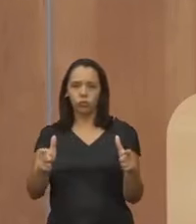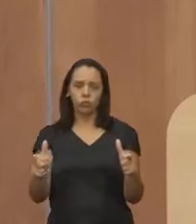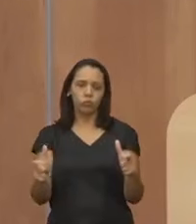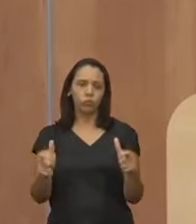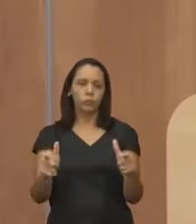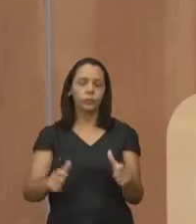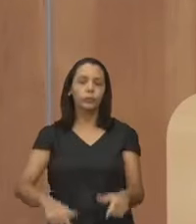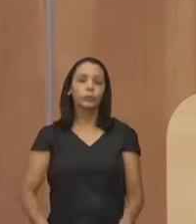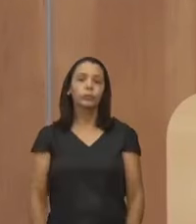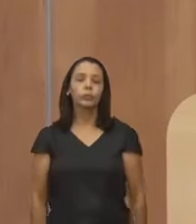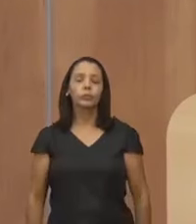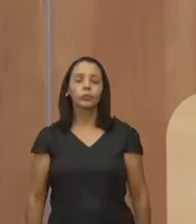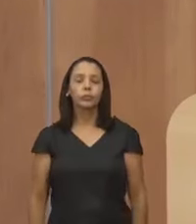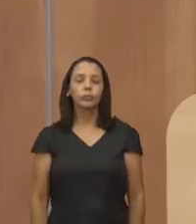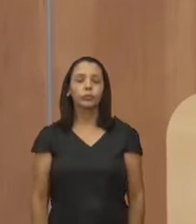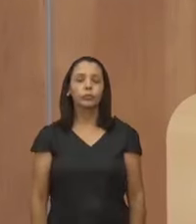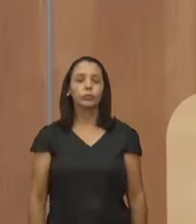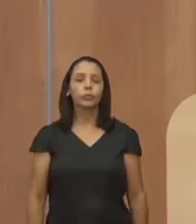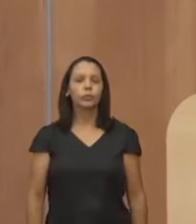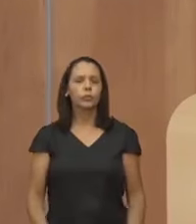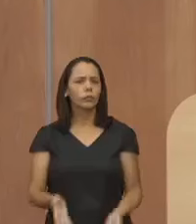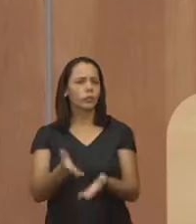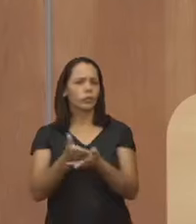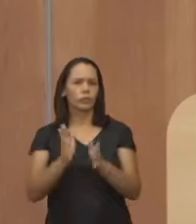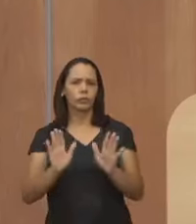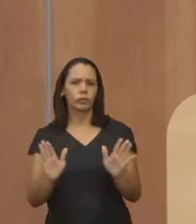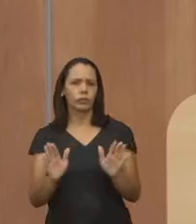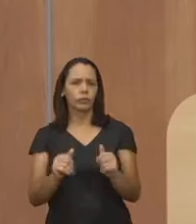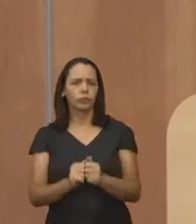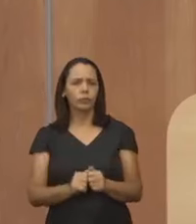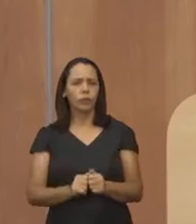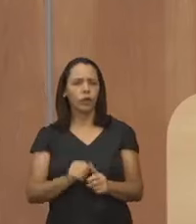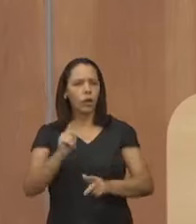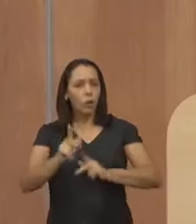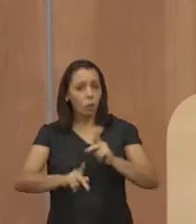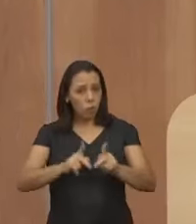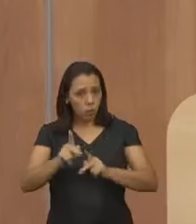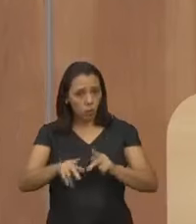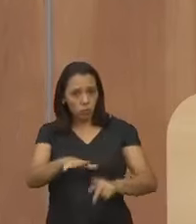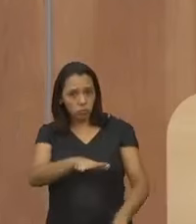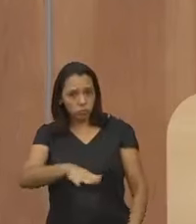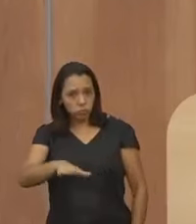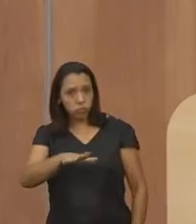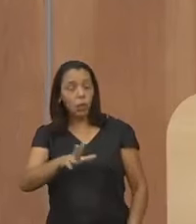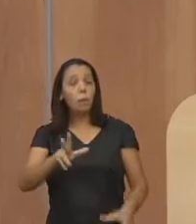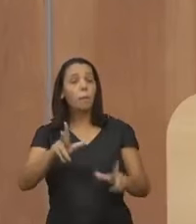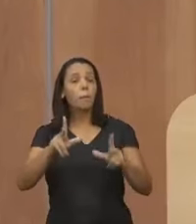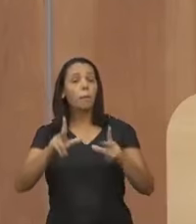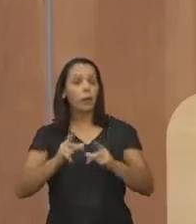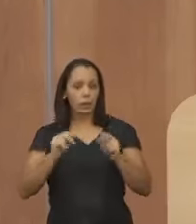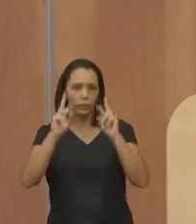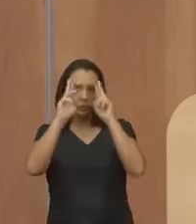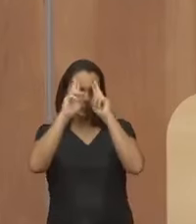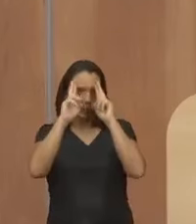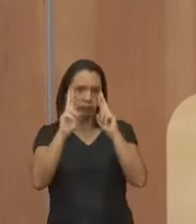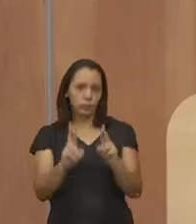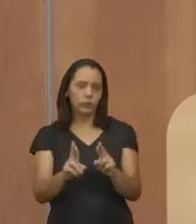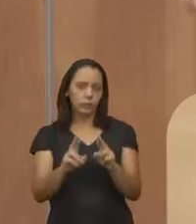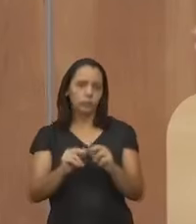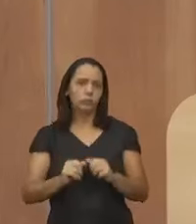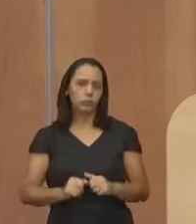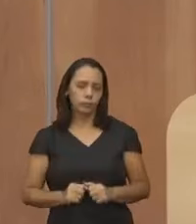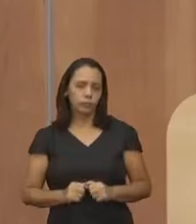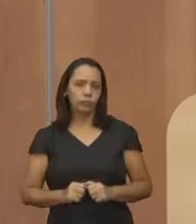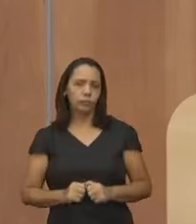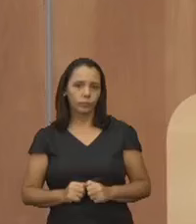Chega, chega, o povo daquela região merece ser tratado com respeito. E hoje